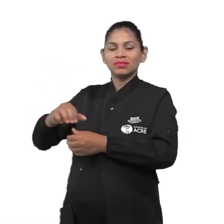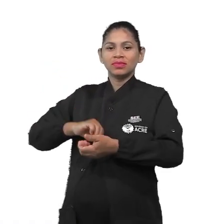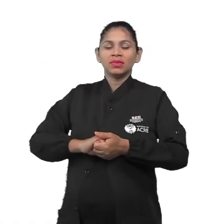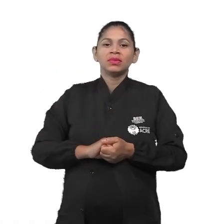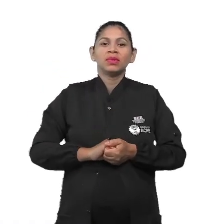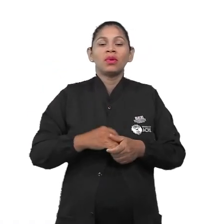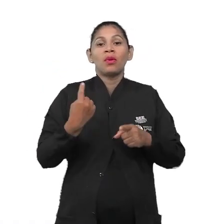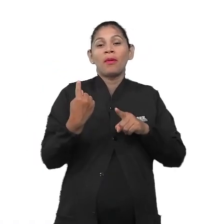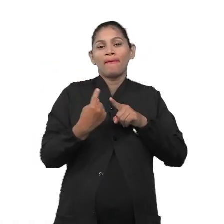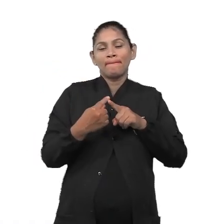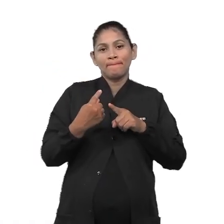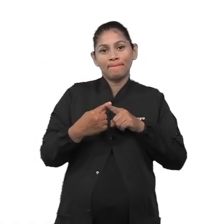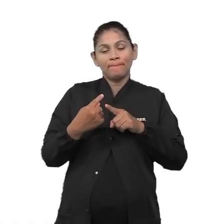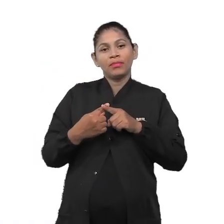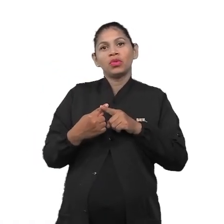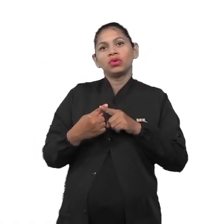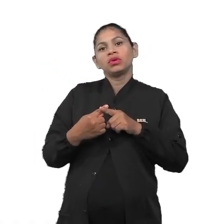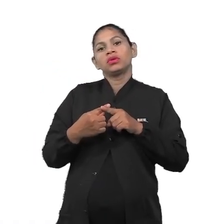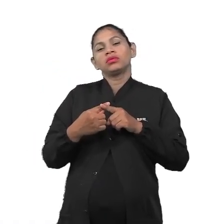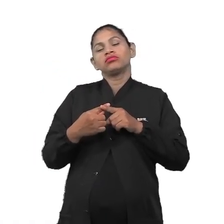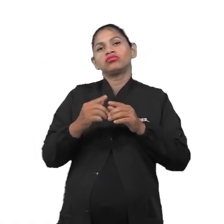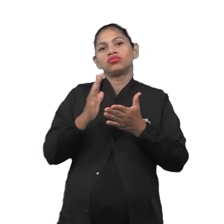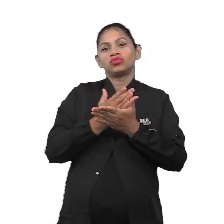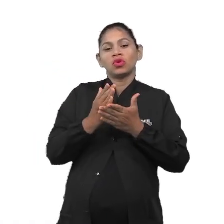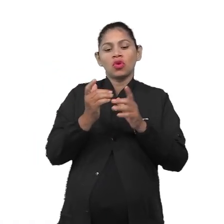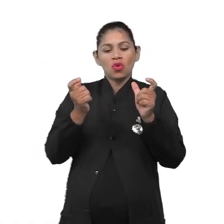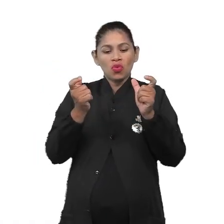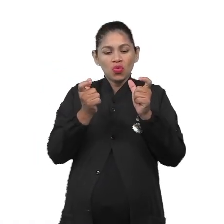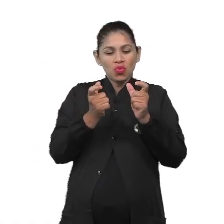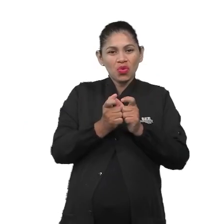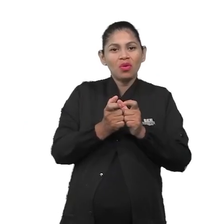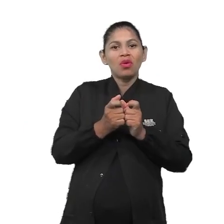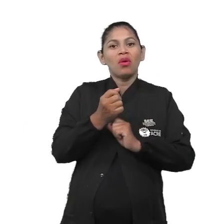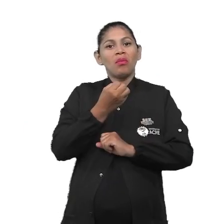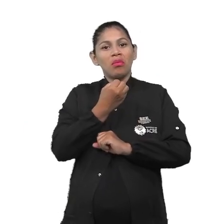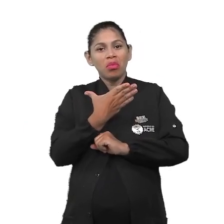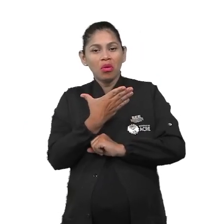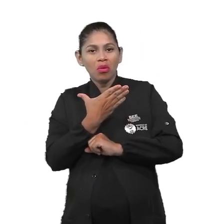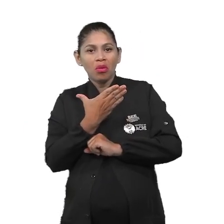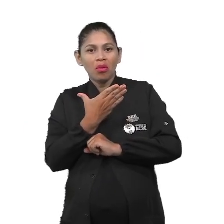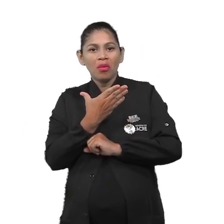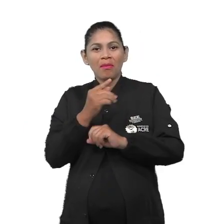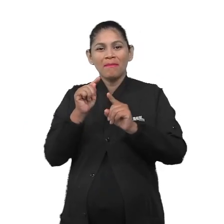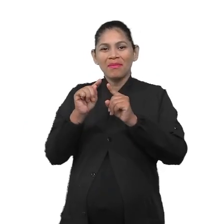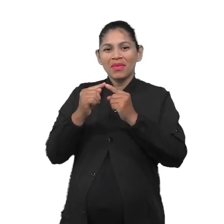uma minoria se dá bem em prejuízo da maioria.